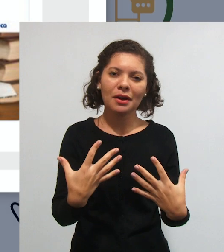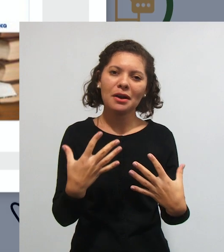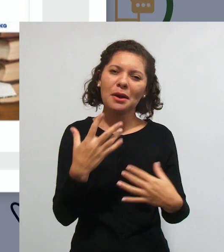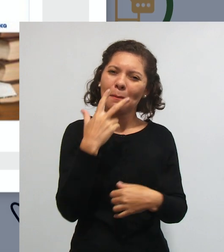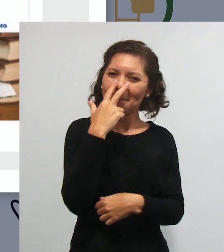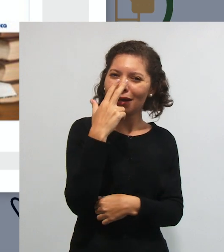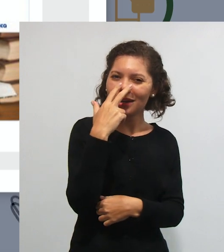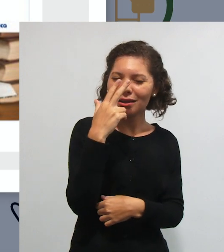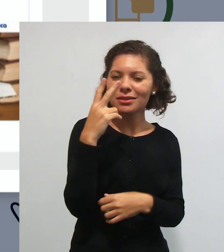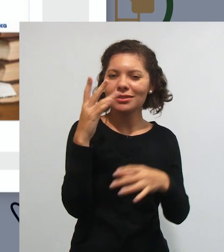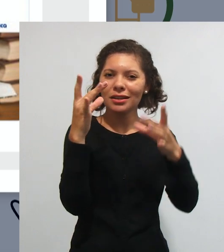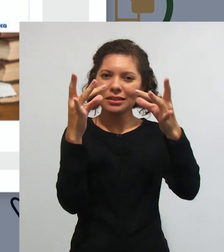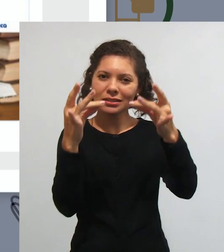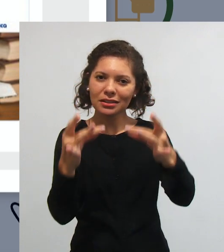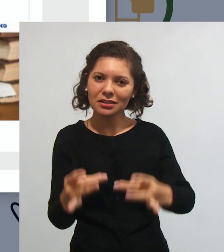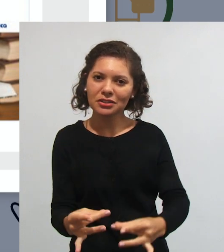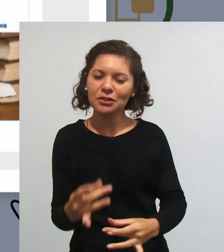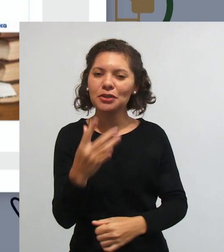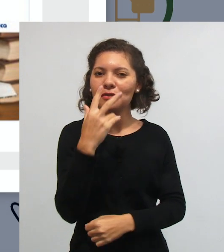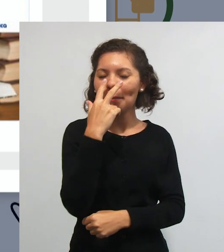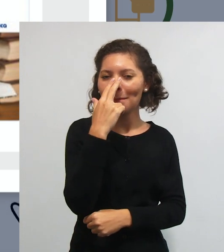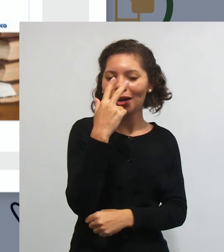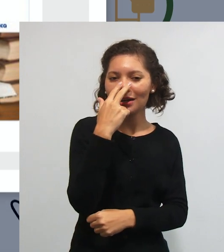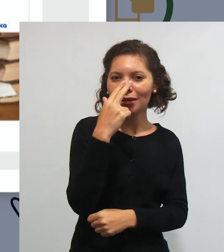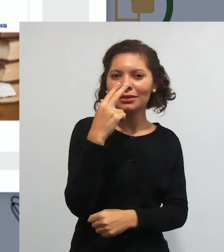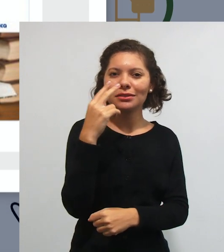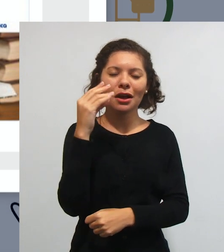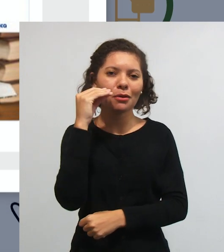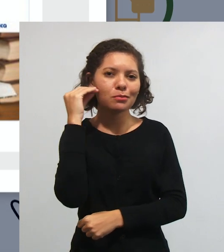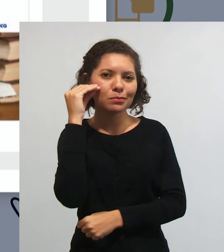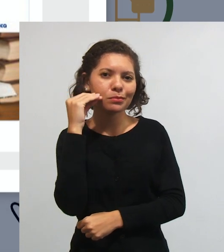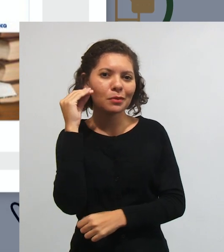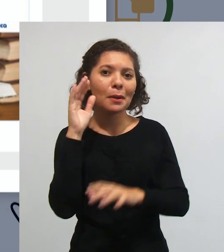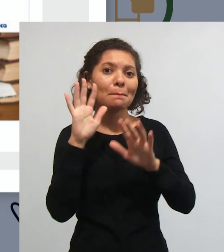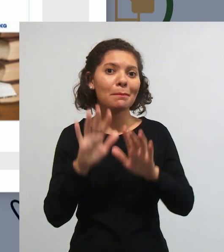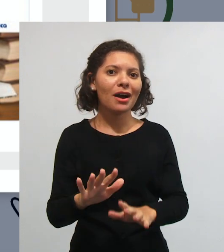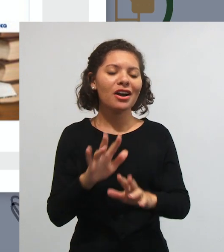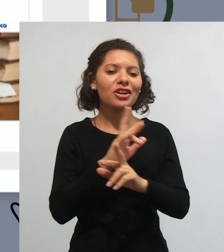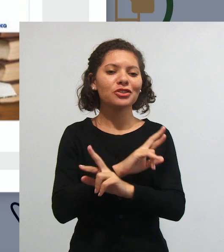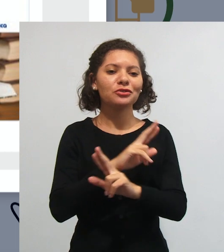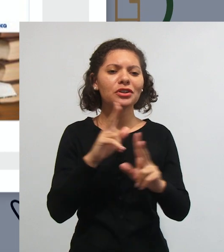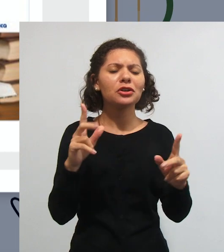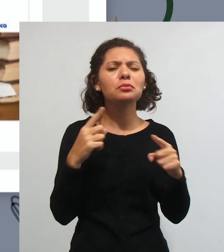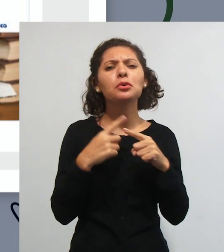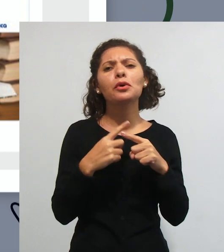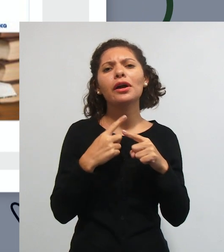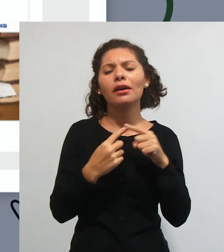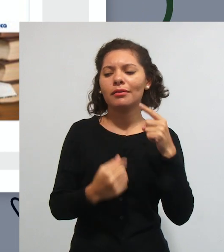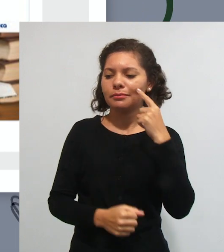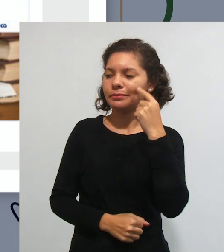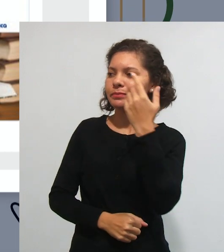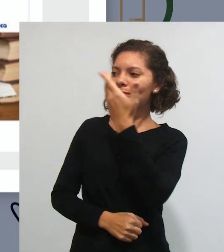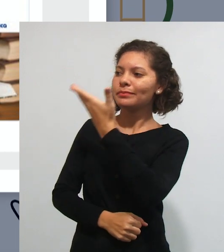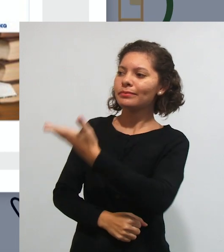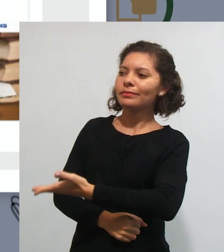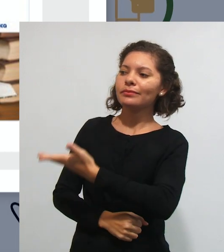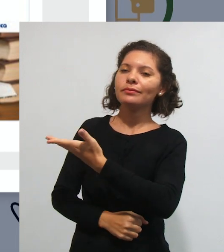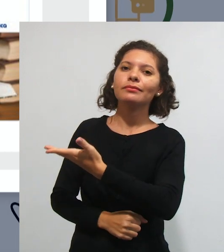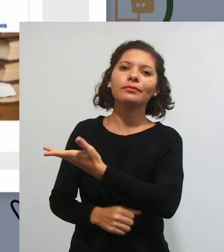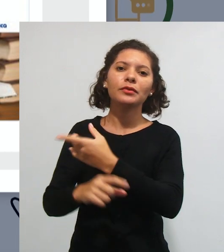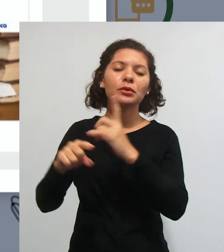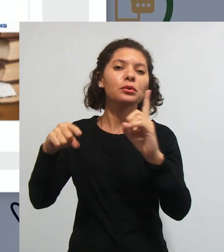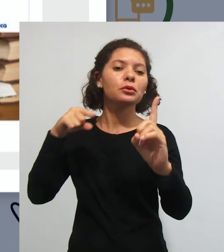descritiva, se aproxima da exploratória, mas difere delas no seguinte elemento, porque ela pretende definir